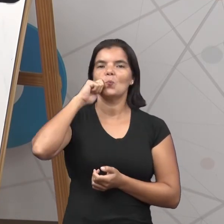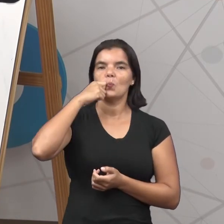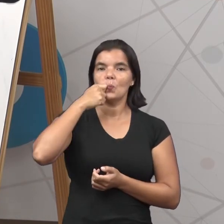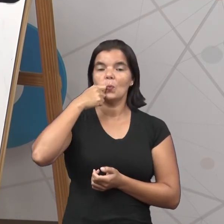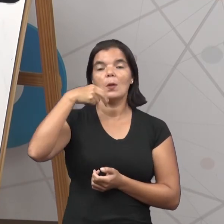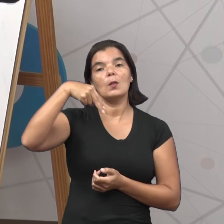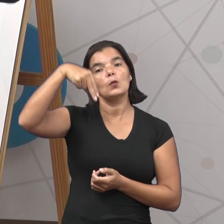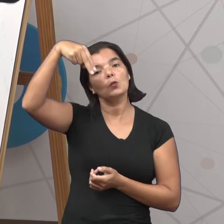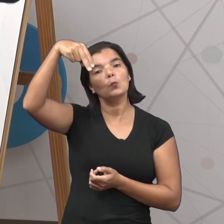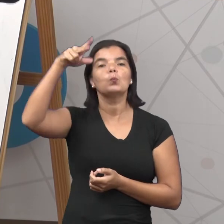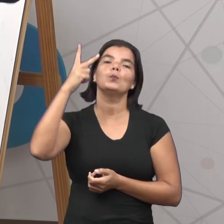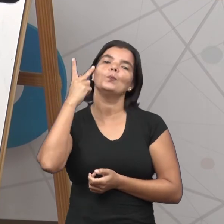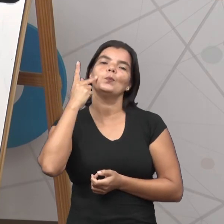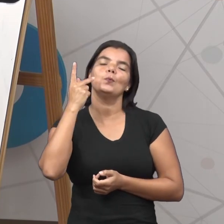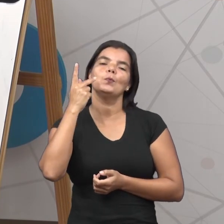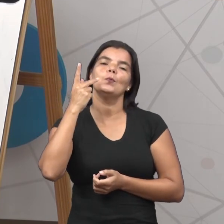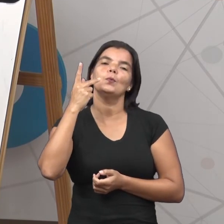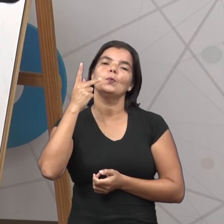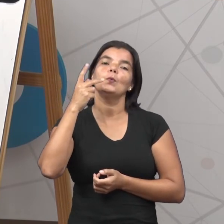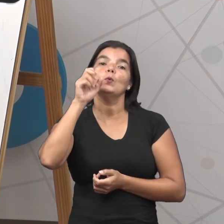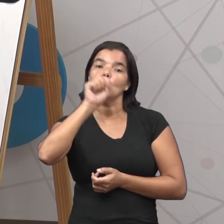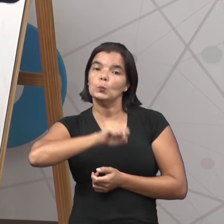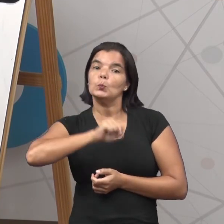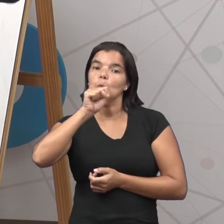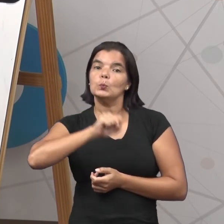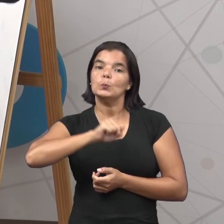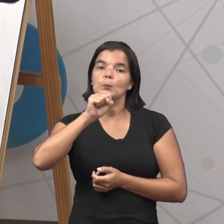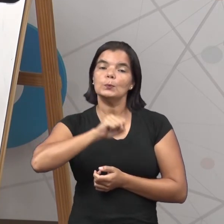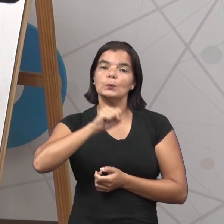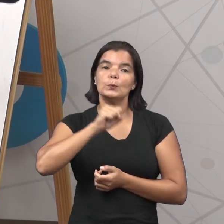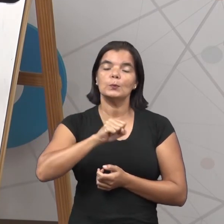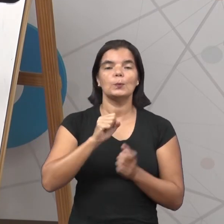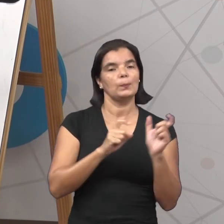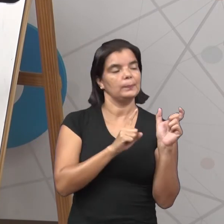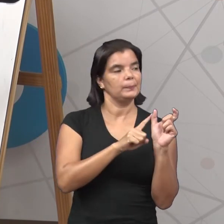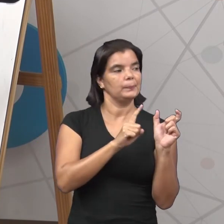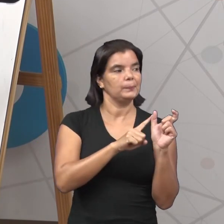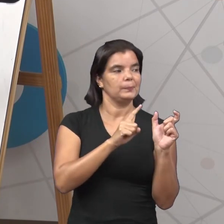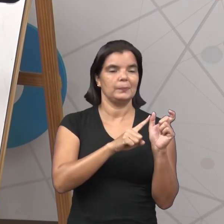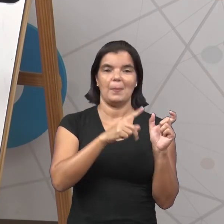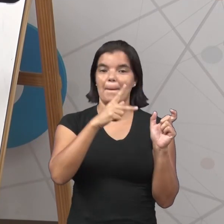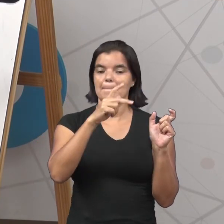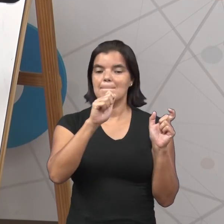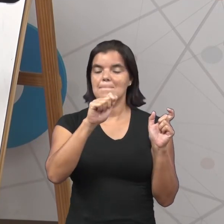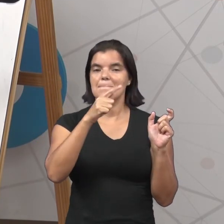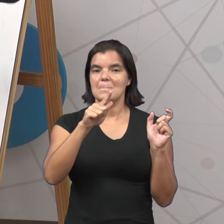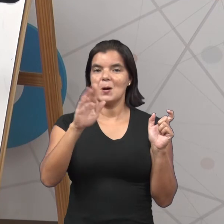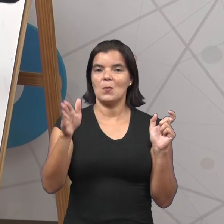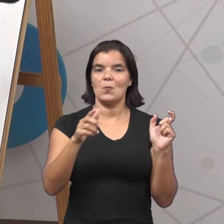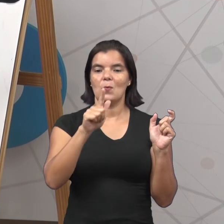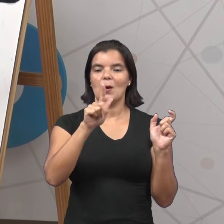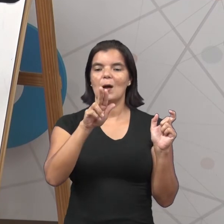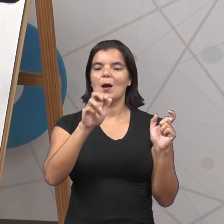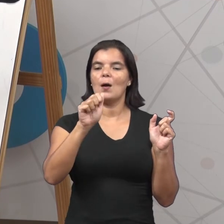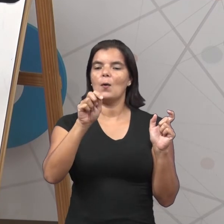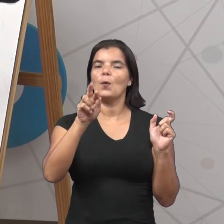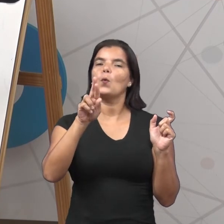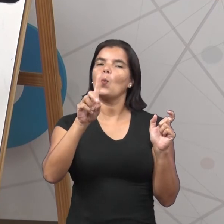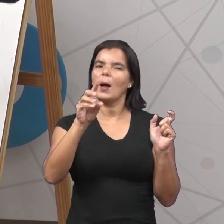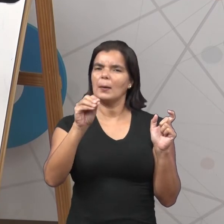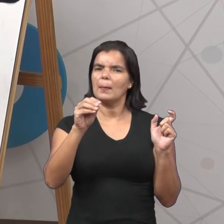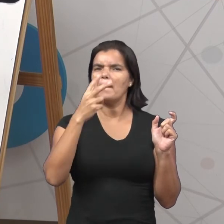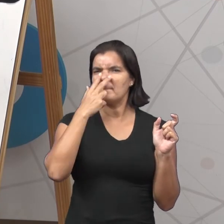no Nordeste, lá no Sul, olha só, pão aguado. Parece até que tem a ver com água,